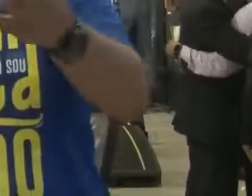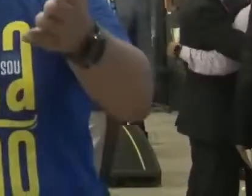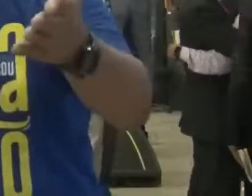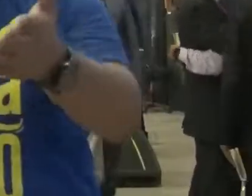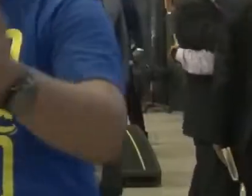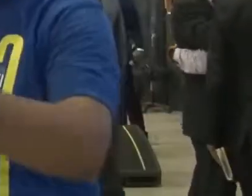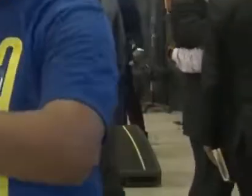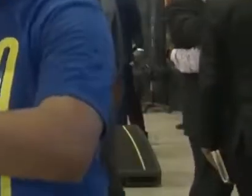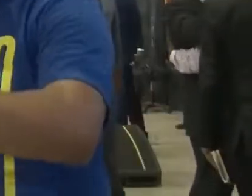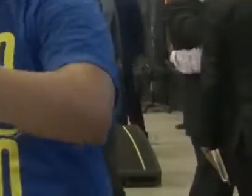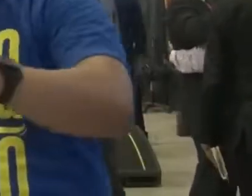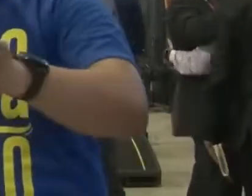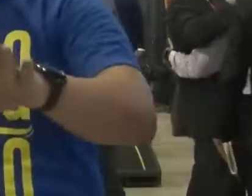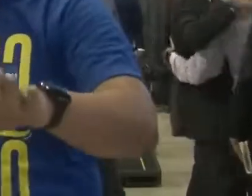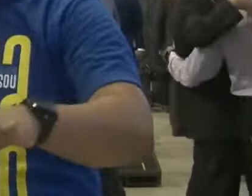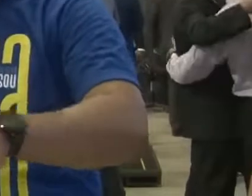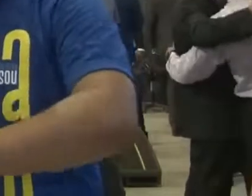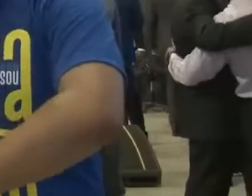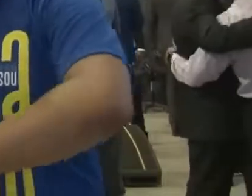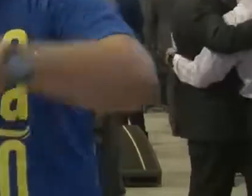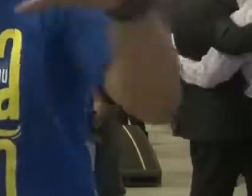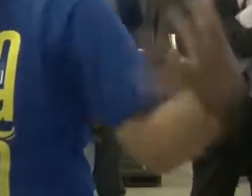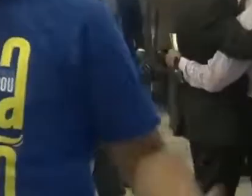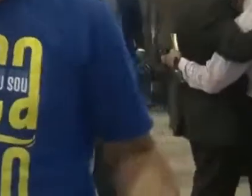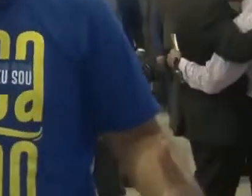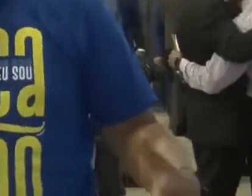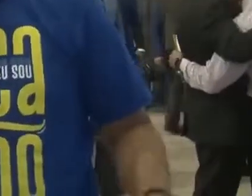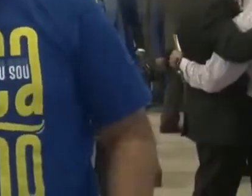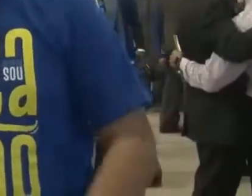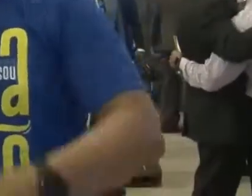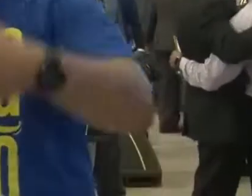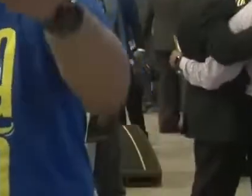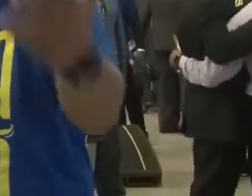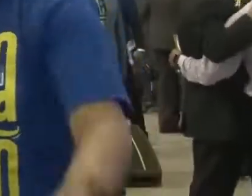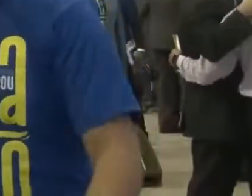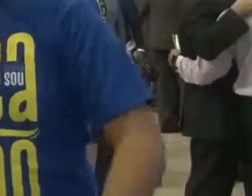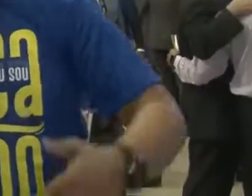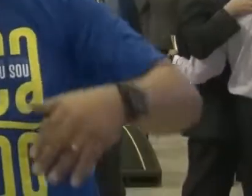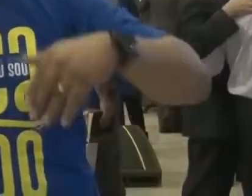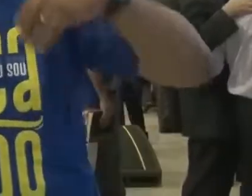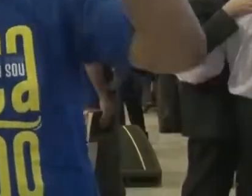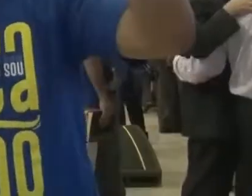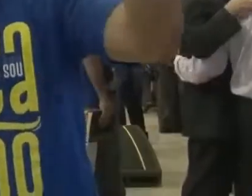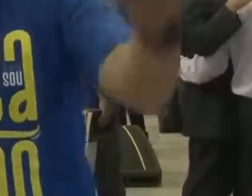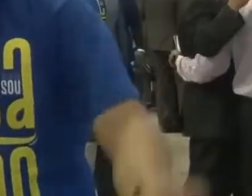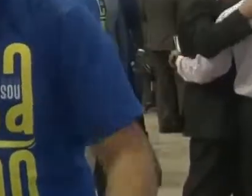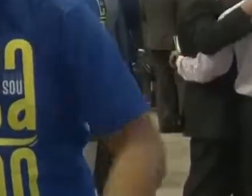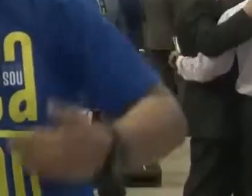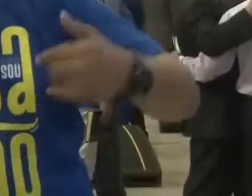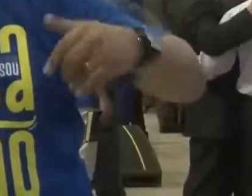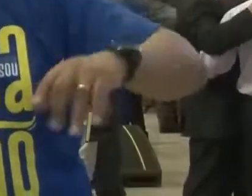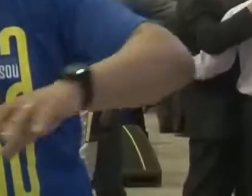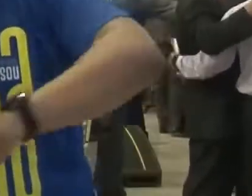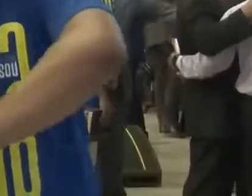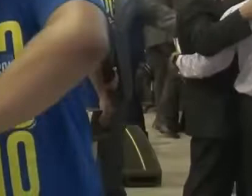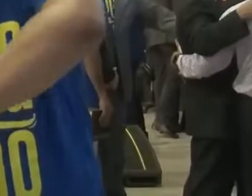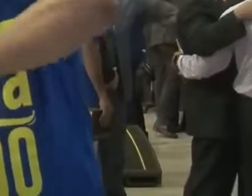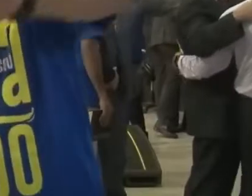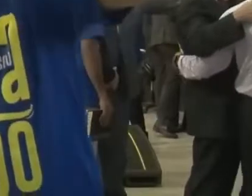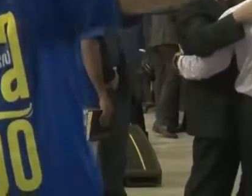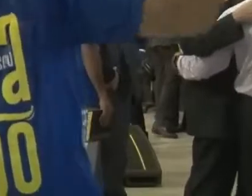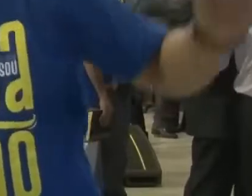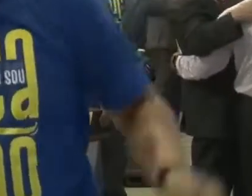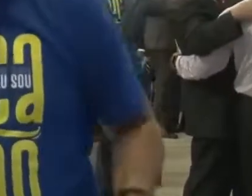lembrar, mais uma vez, agora é só agradecer a todos que fizeram parte, pastor Silas Paulo de Souza, pastor Samuel Gonçalves